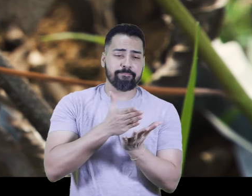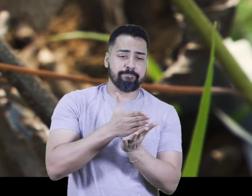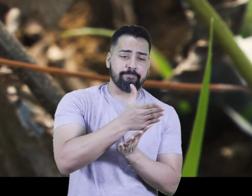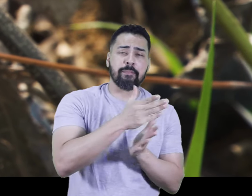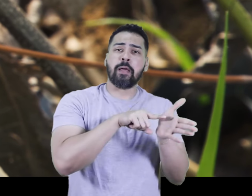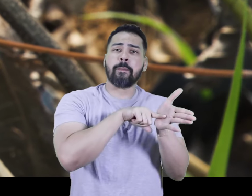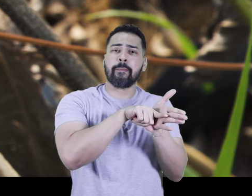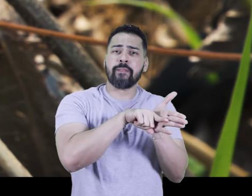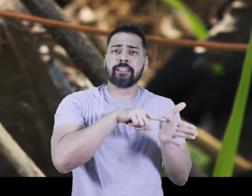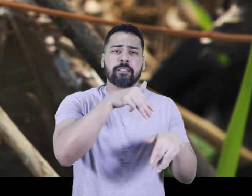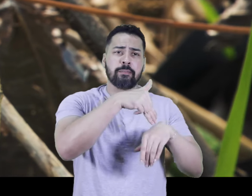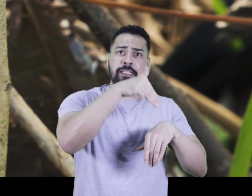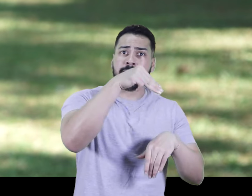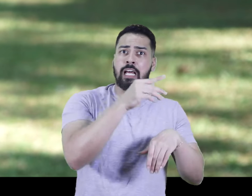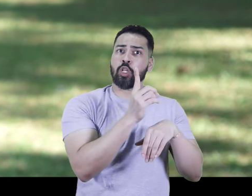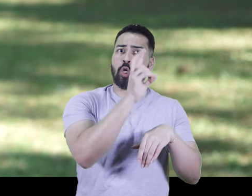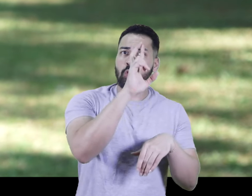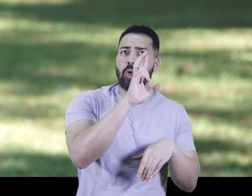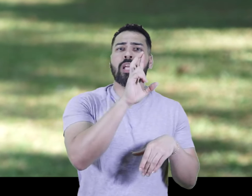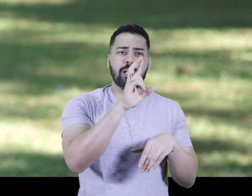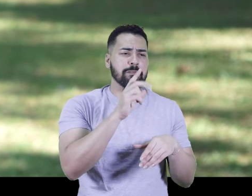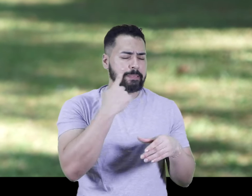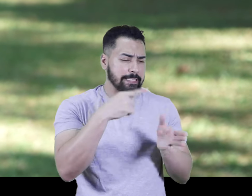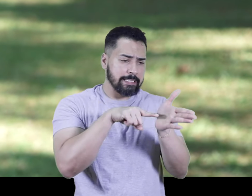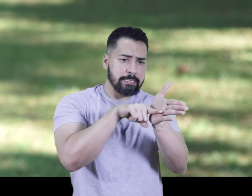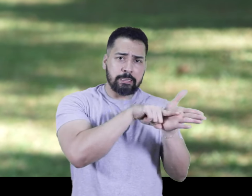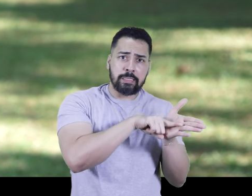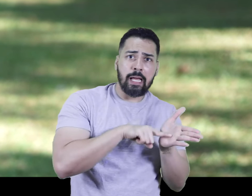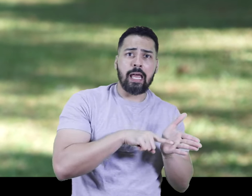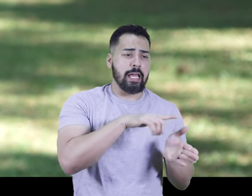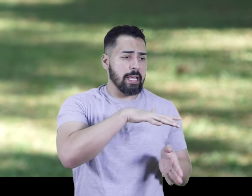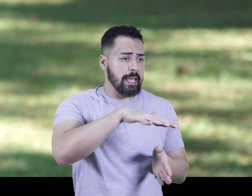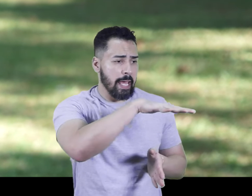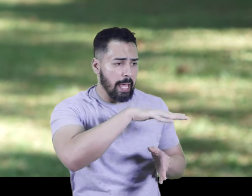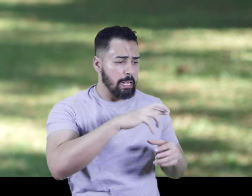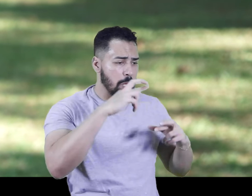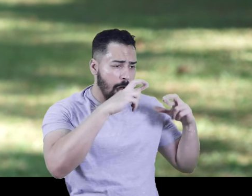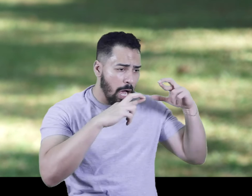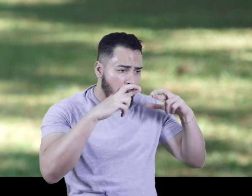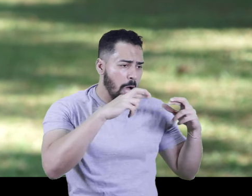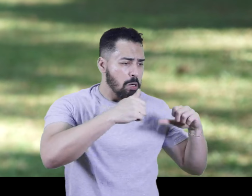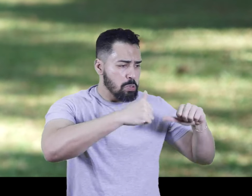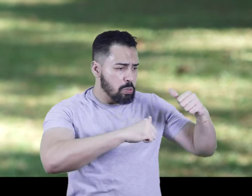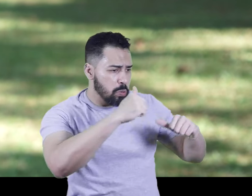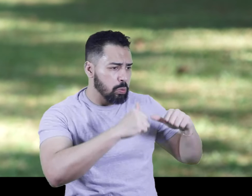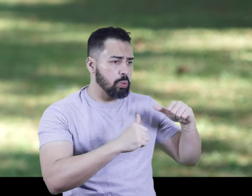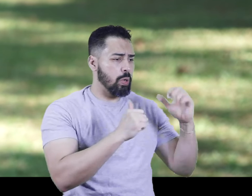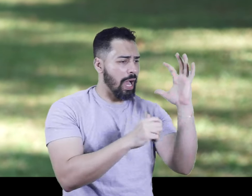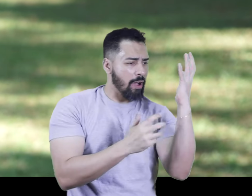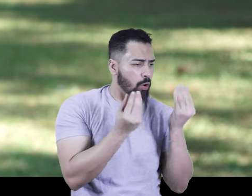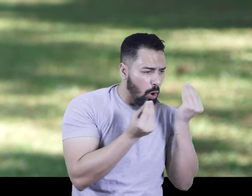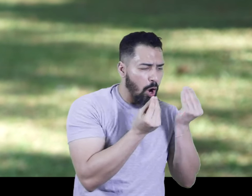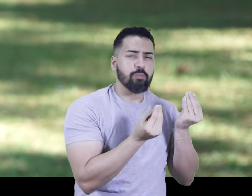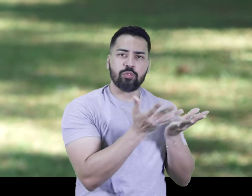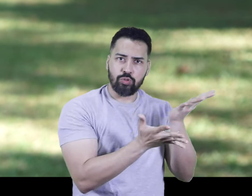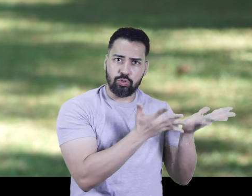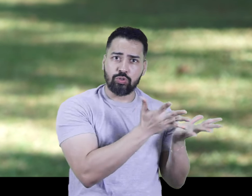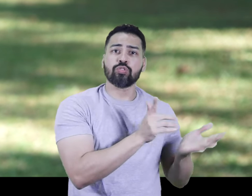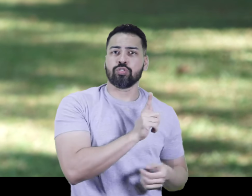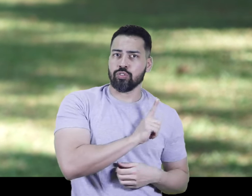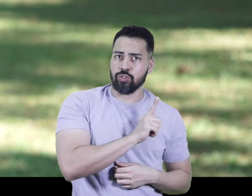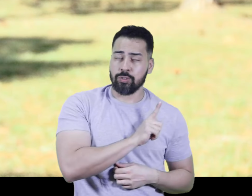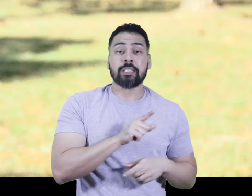já temos ações de pesquisa sendo desenvolvidas, teses, dissertações, e que vão monitorar essas ações de